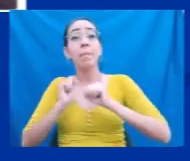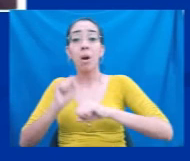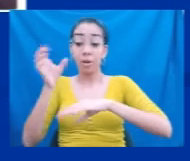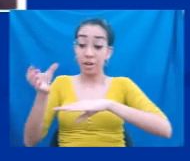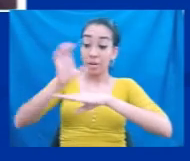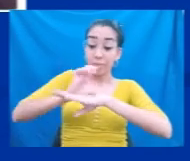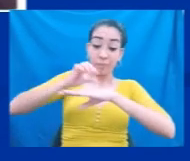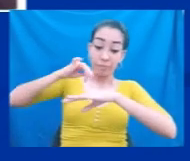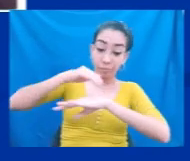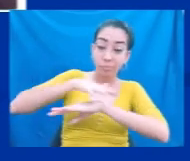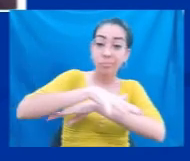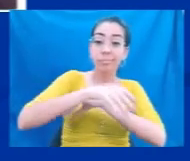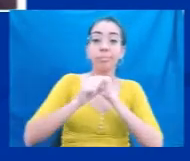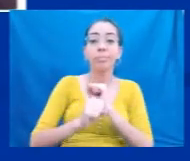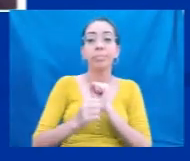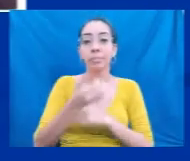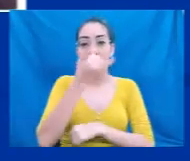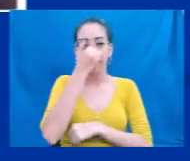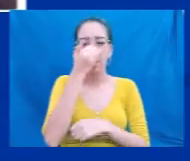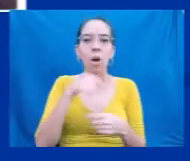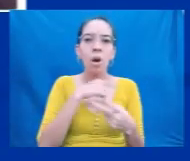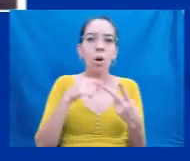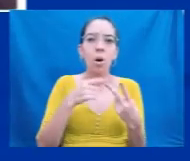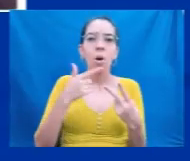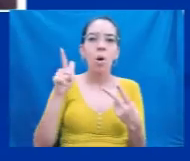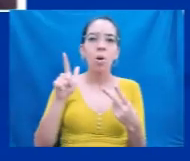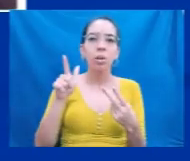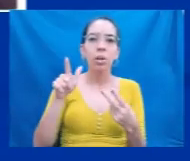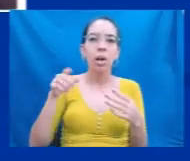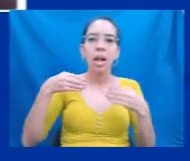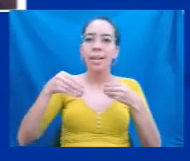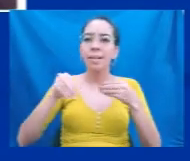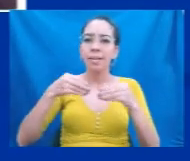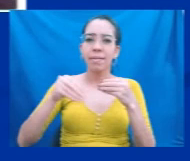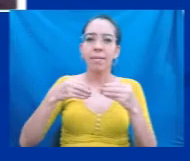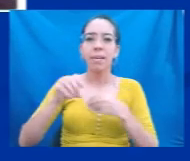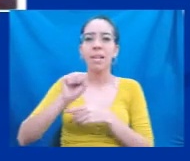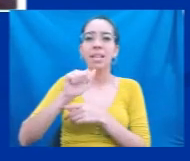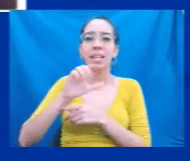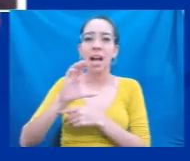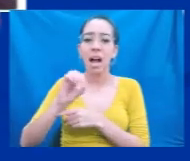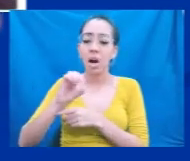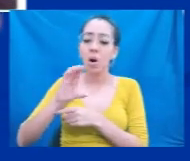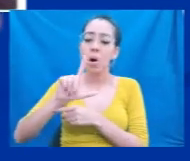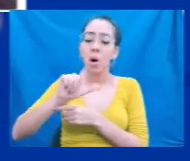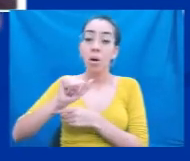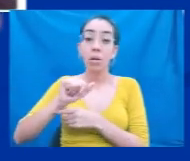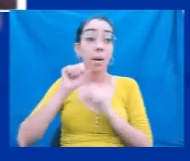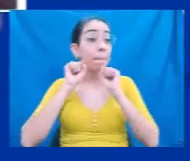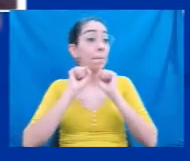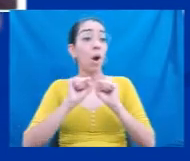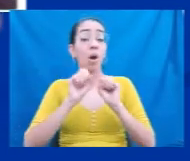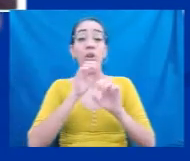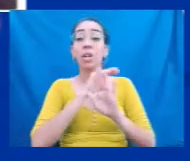vocês estão vendo aqui, ó, outro saco plástico, isso que vocês estão vendo aqui é aquela máxima que tem tudo para dar errado,